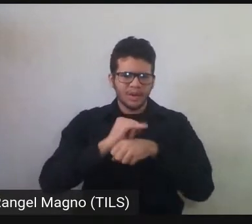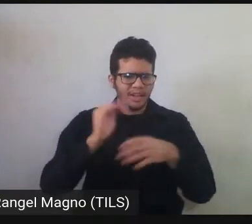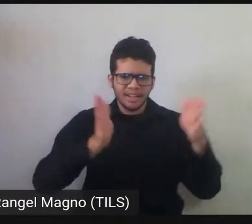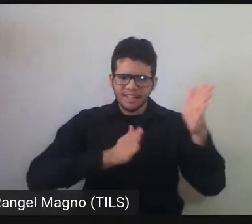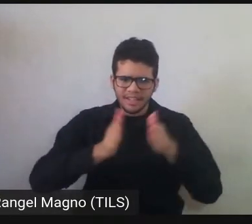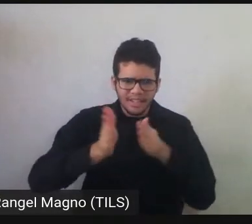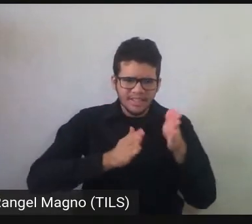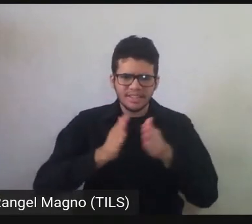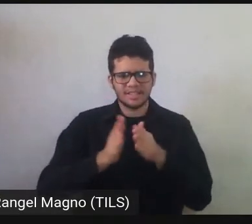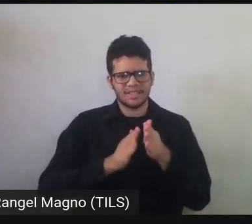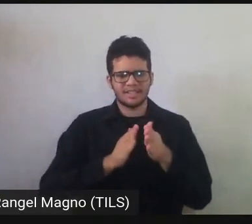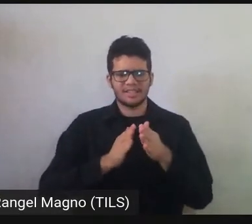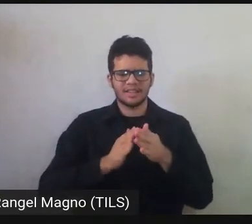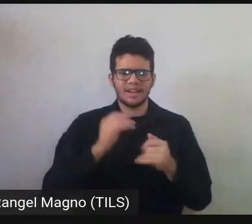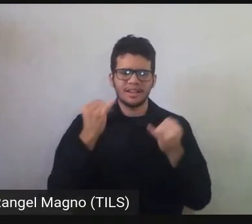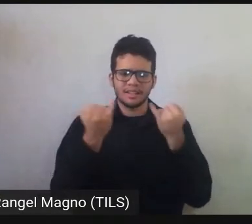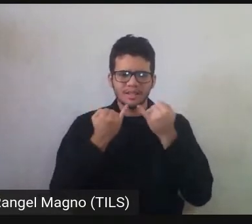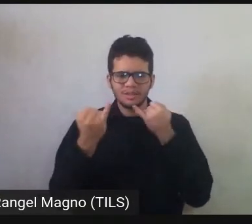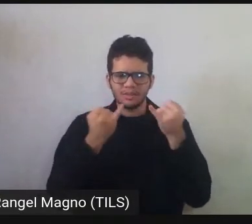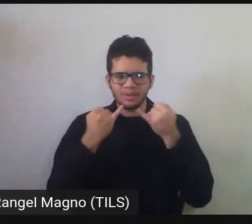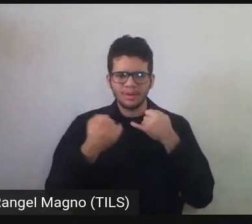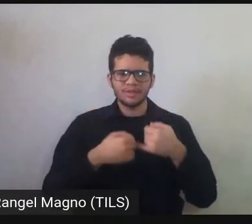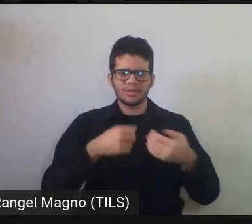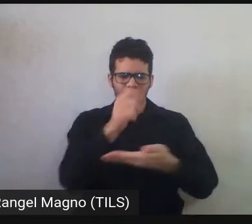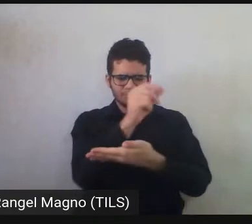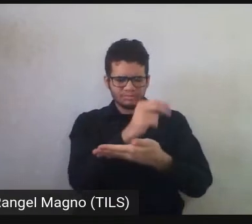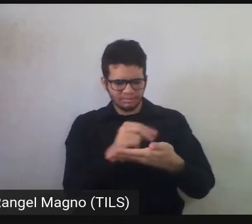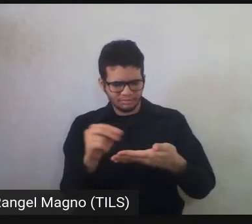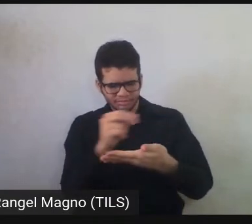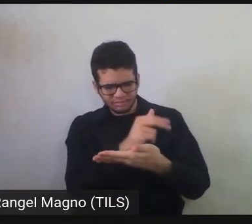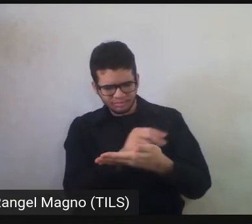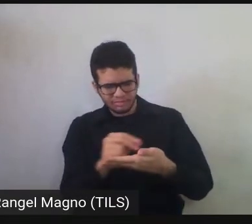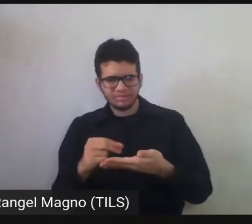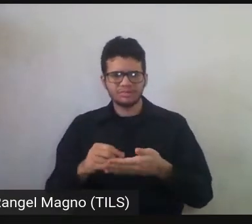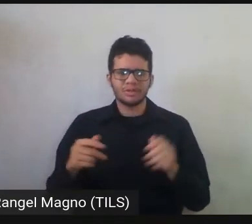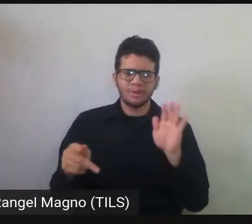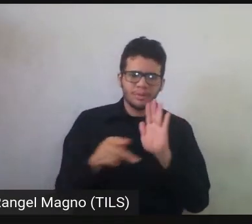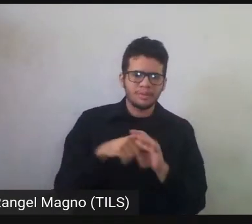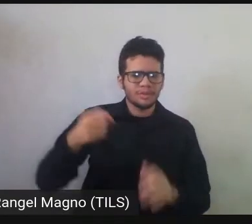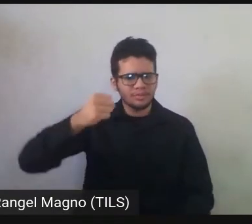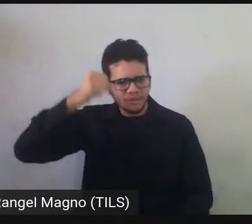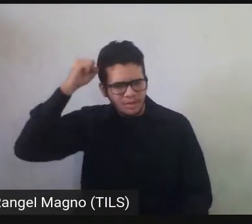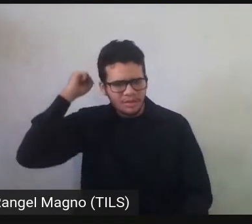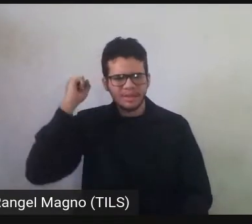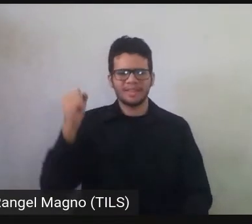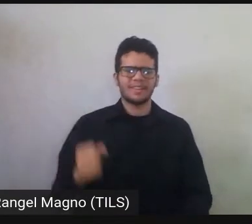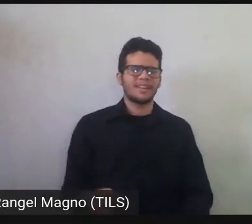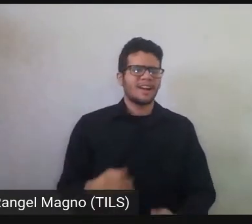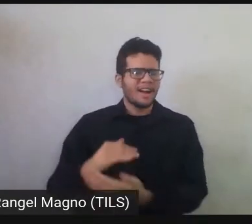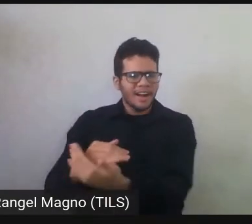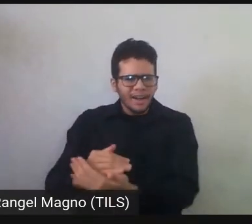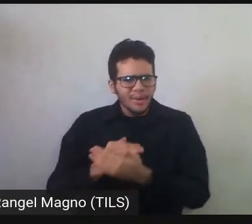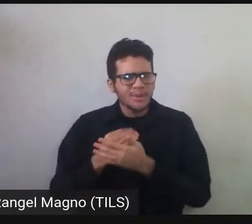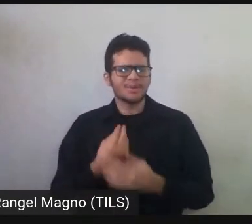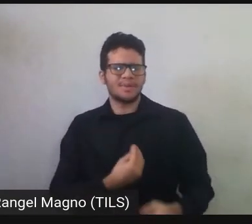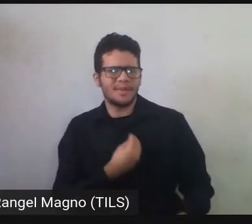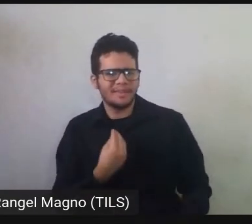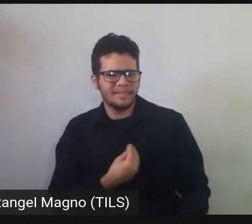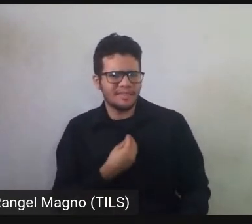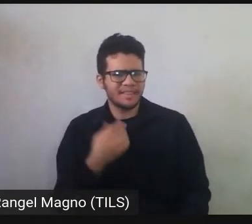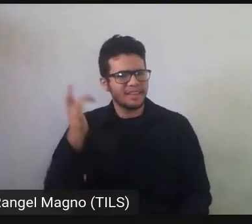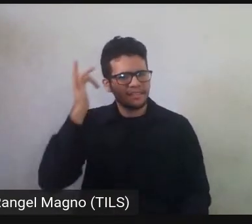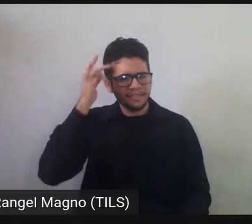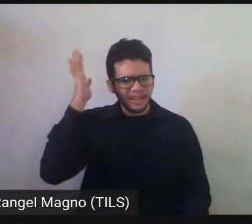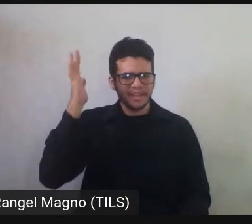percorrer a partir de ferramentas eletrônicas que facilitam tanto a nossa vida com outros tantos corpos então neste